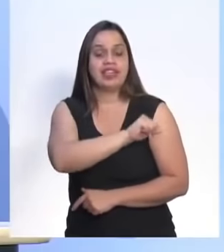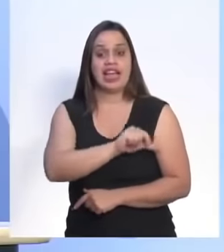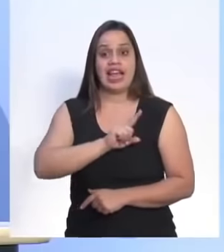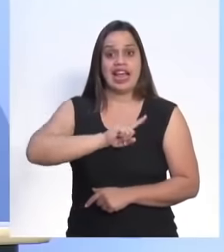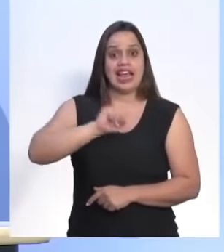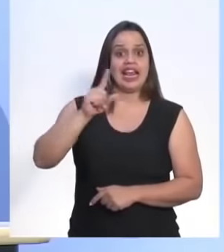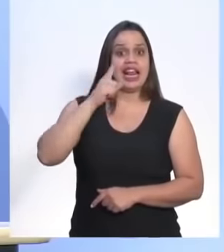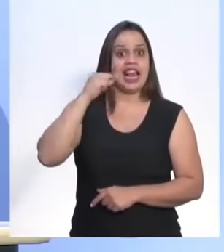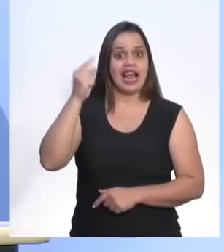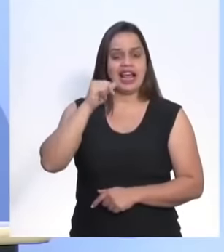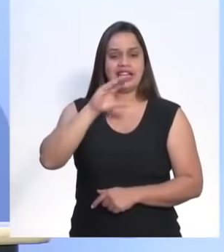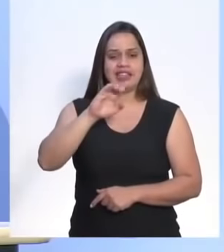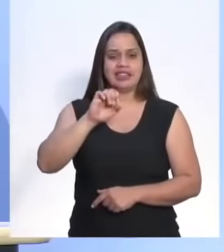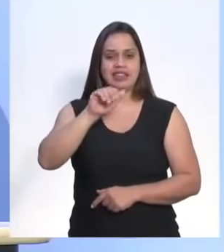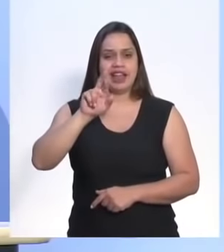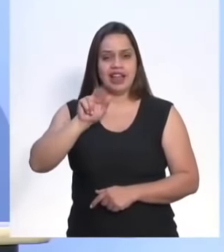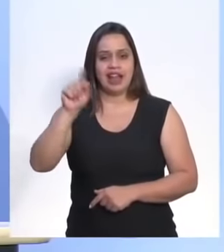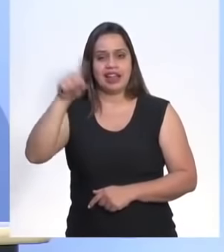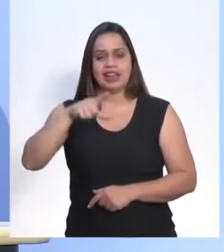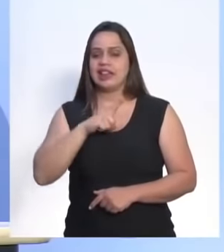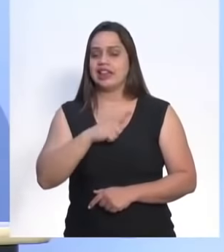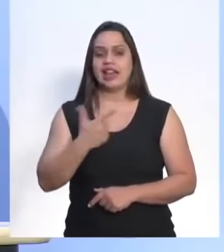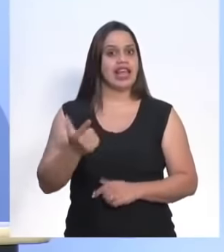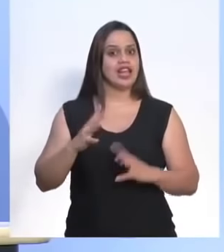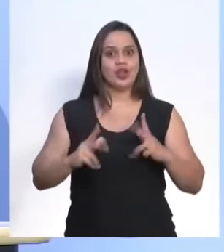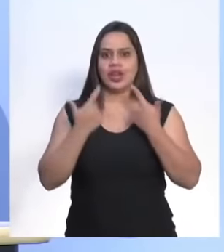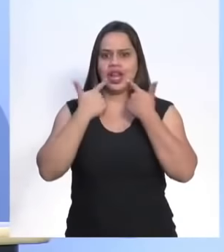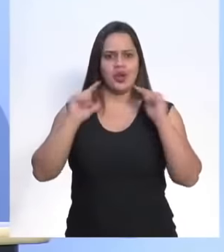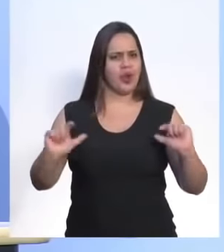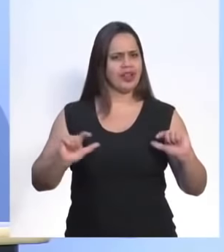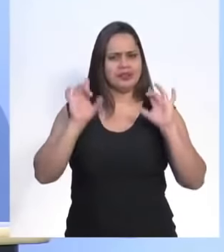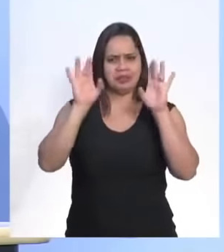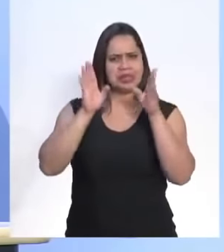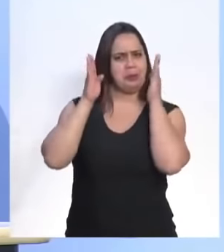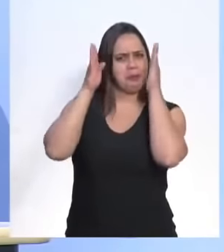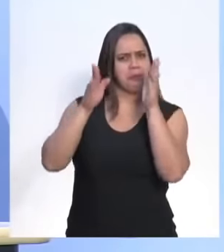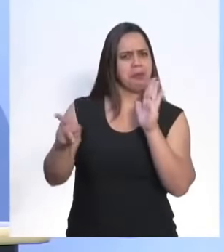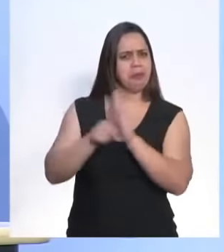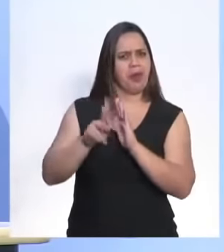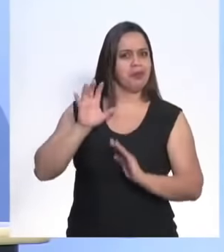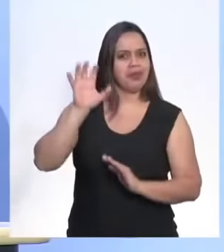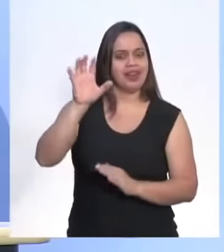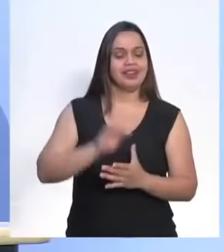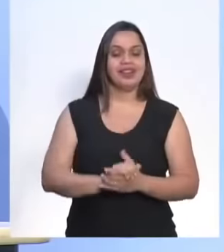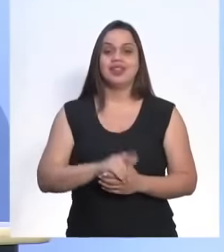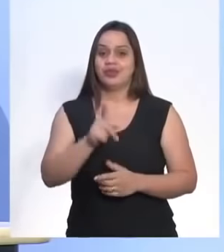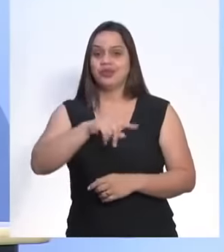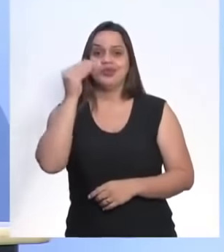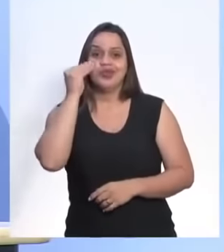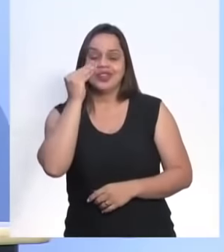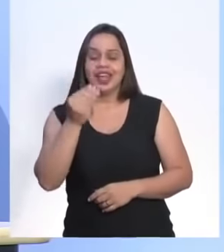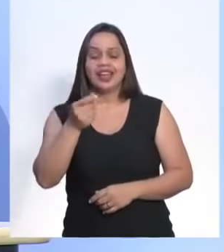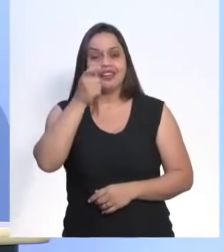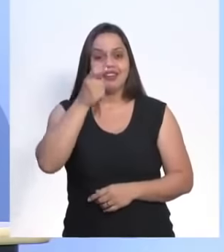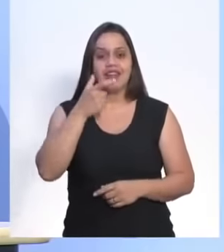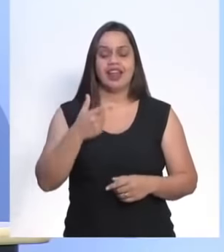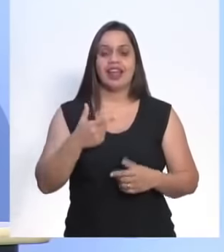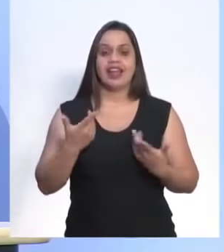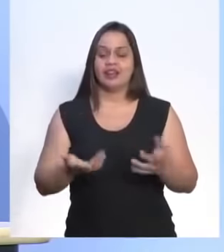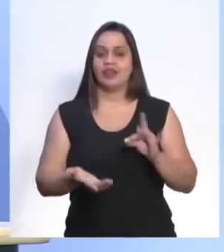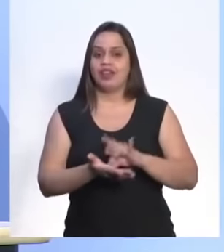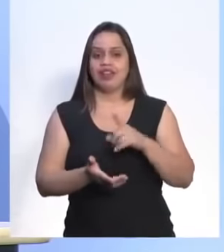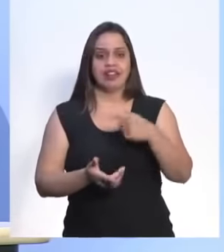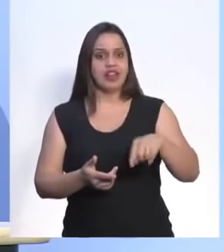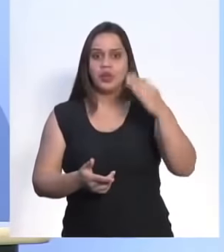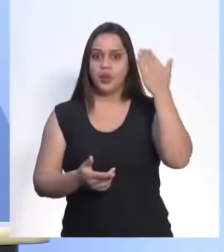toda peculiar. É muito legal. Gente, tentem assistir. Na verdade, você não entende porque eles estão falando em uma outra